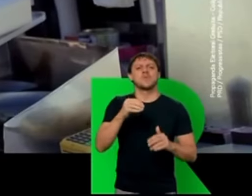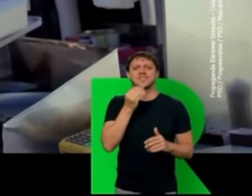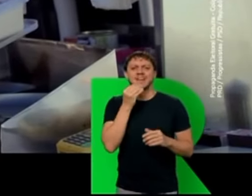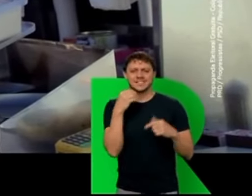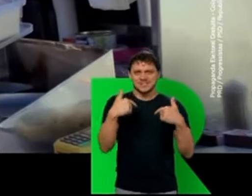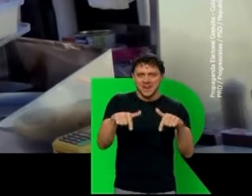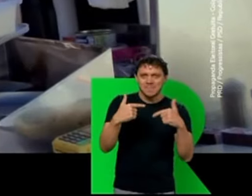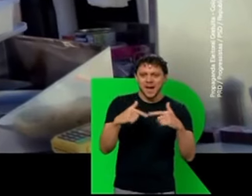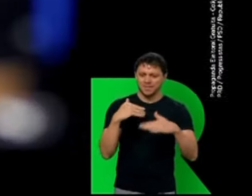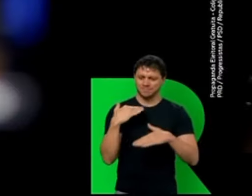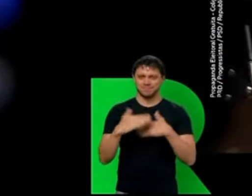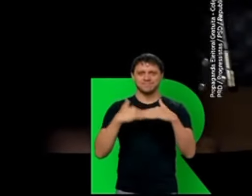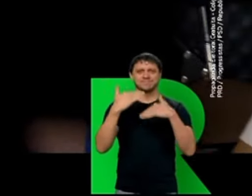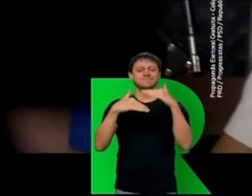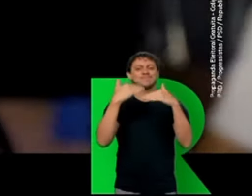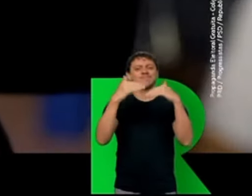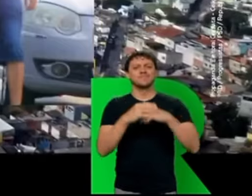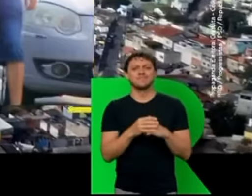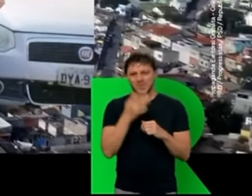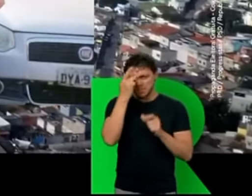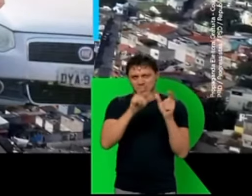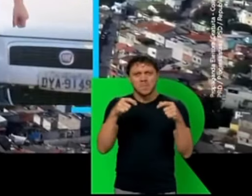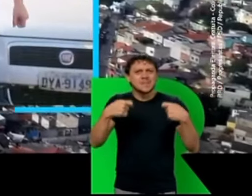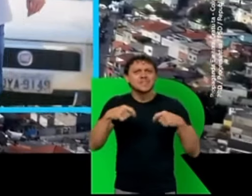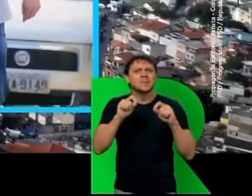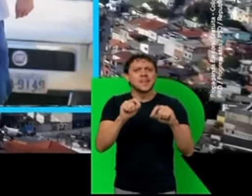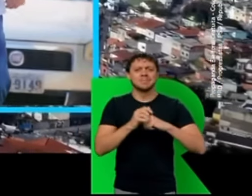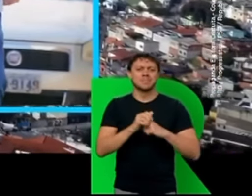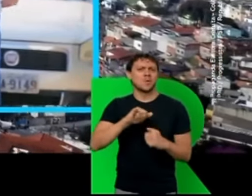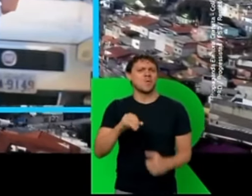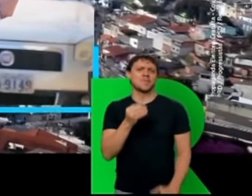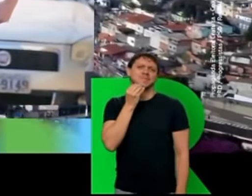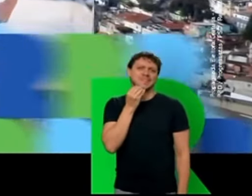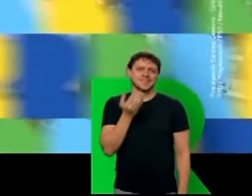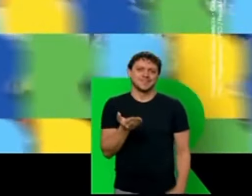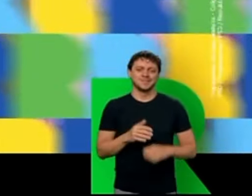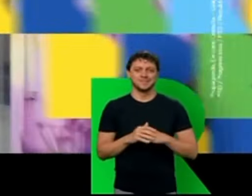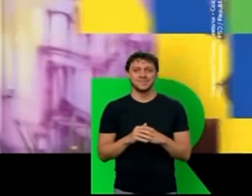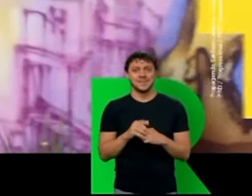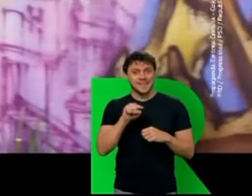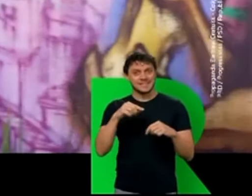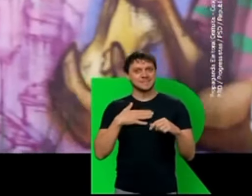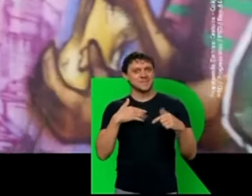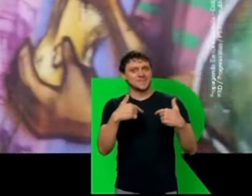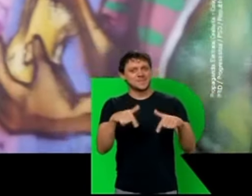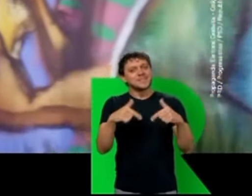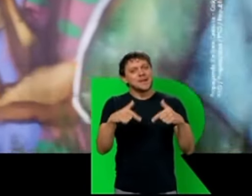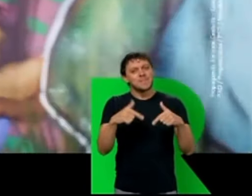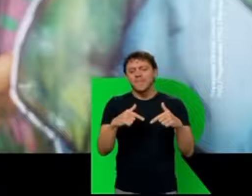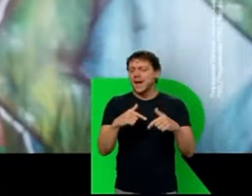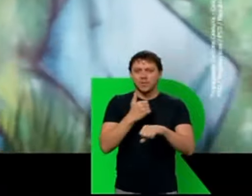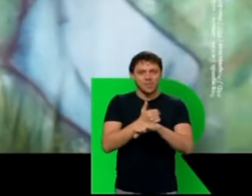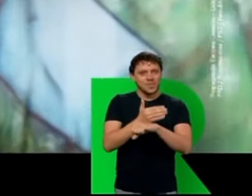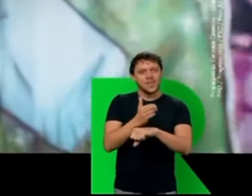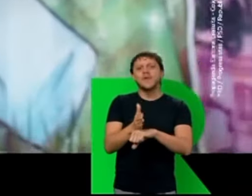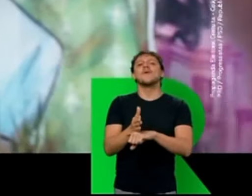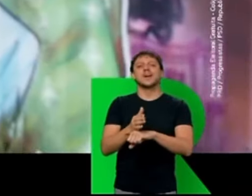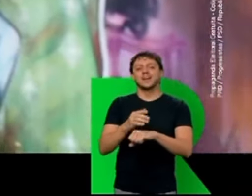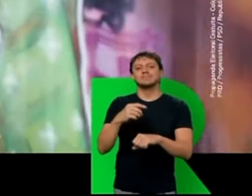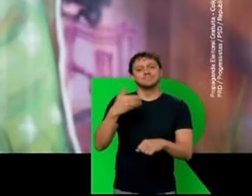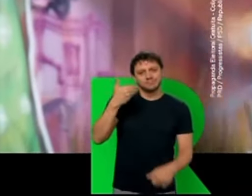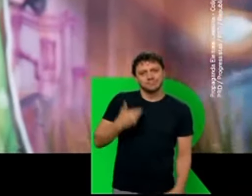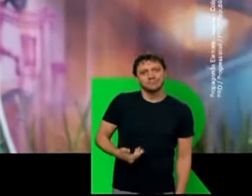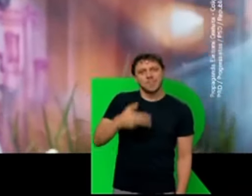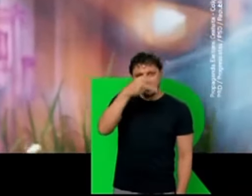cidade do trabalho, a cidade do desenvolvimento. O que as pessoas precisam? Oportunidade. Esse é meu trabalho o tempo inteiro como